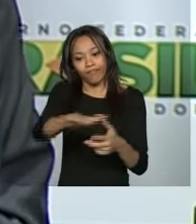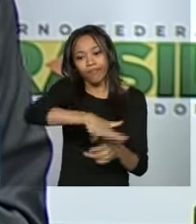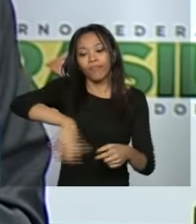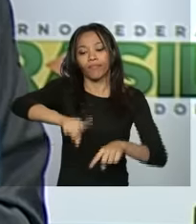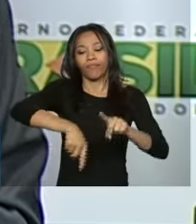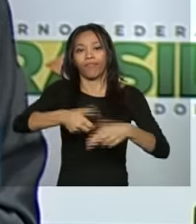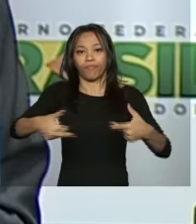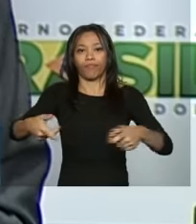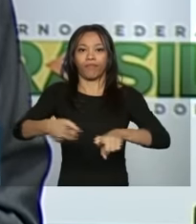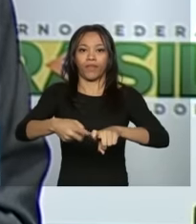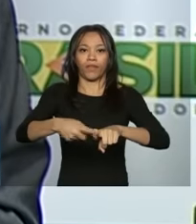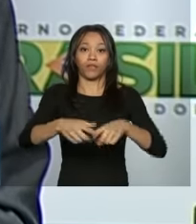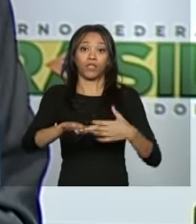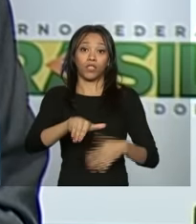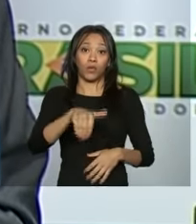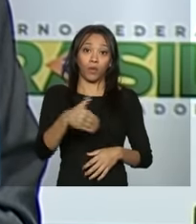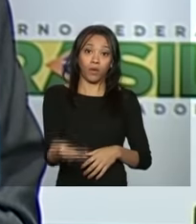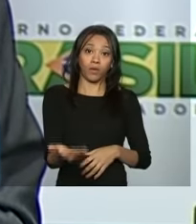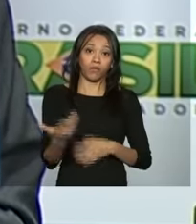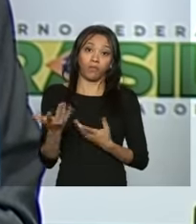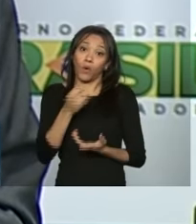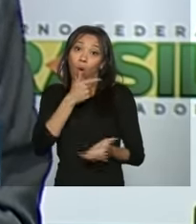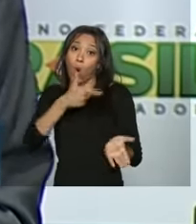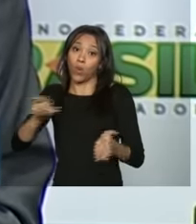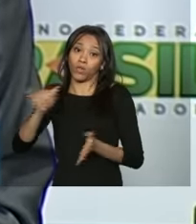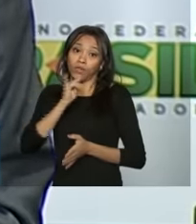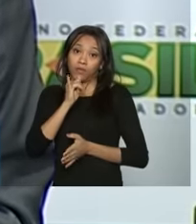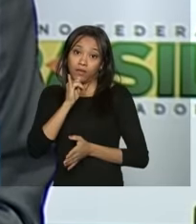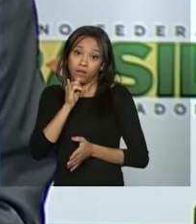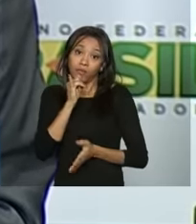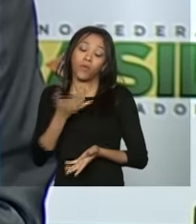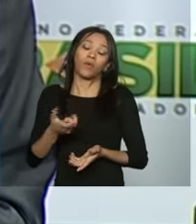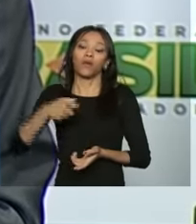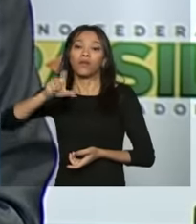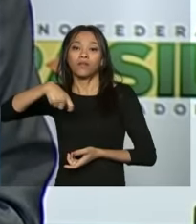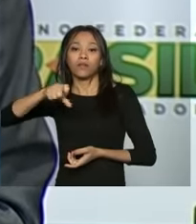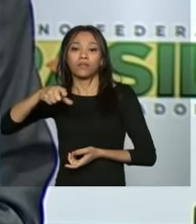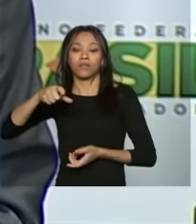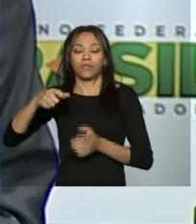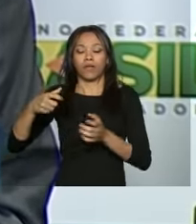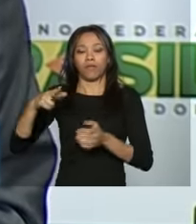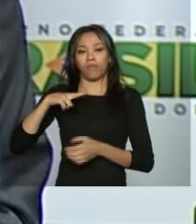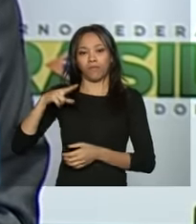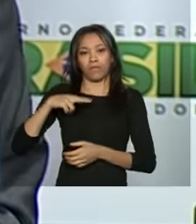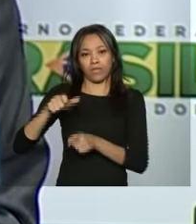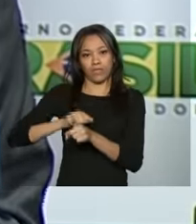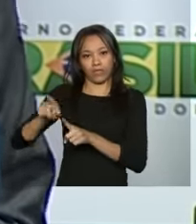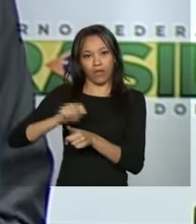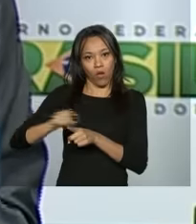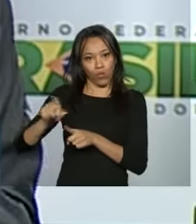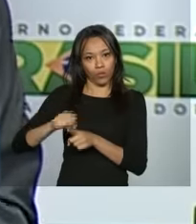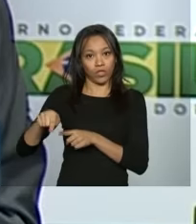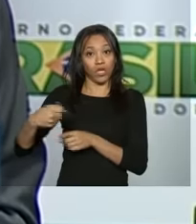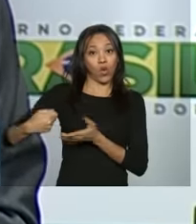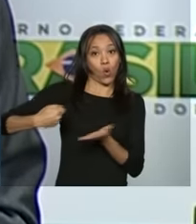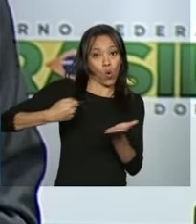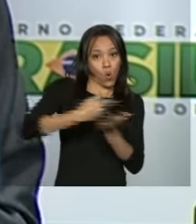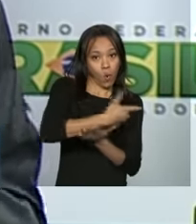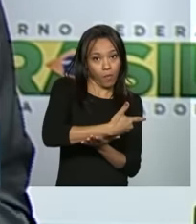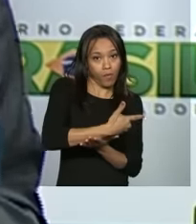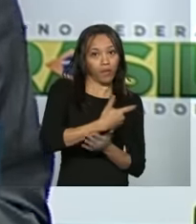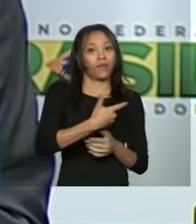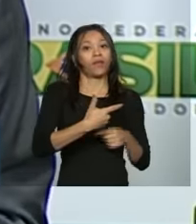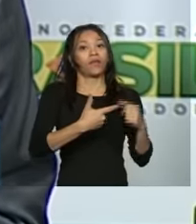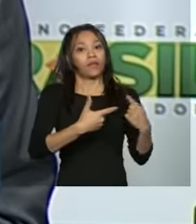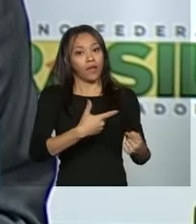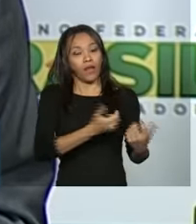certo e quando a operadora de plano de saúde compra o dispositivo médico e fornece os hospitais passaram